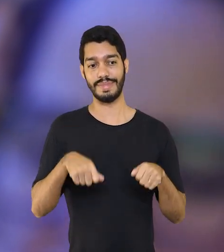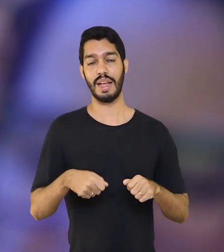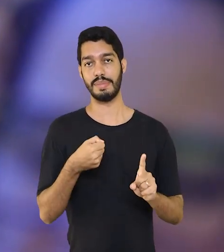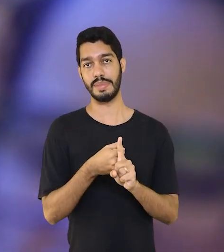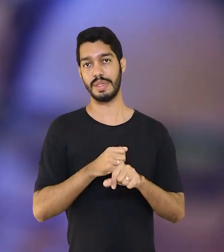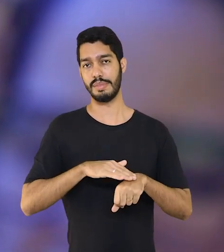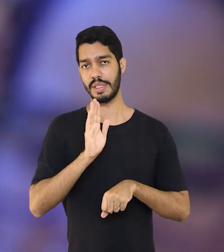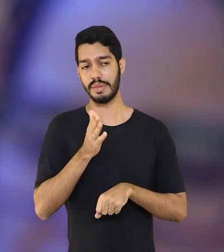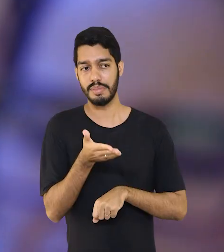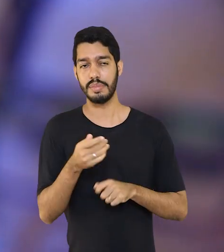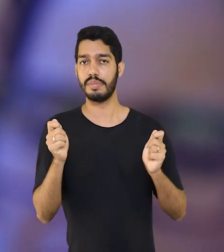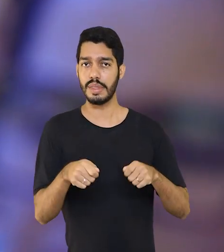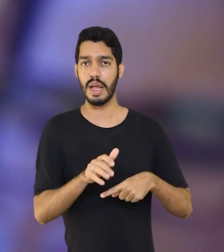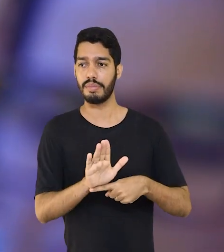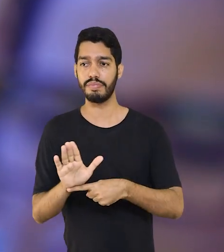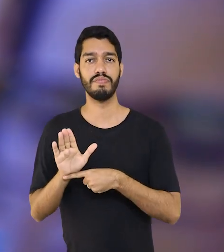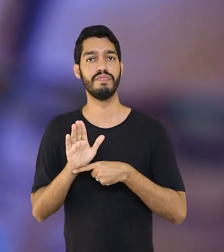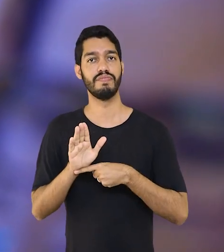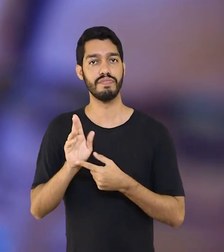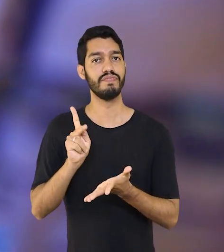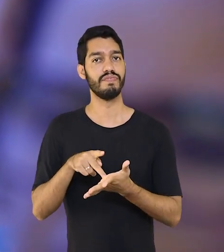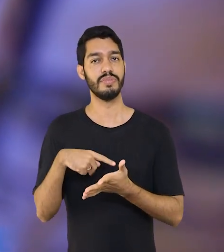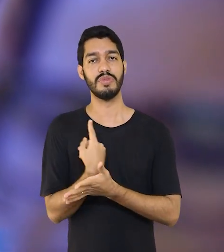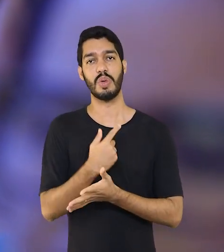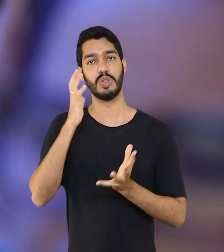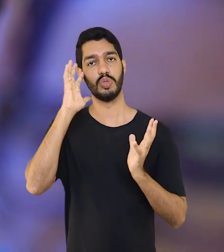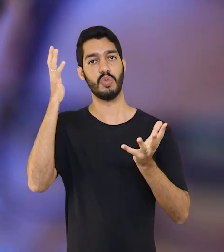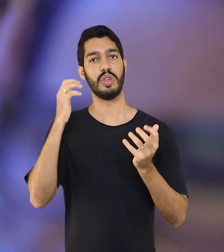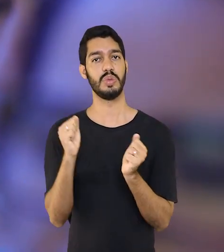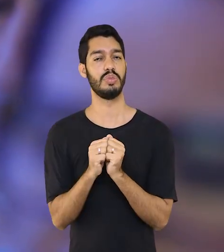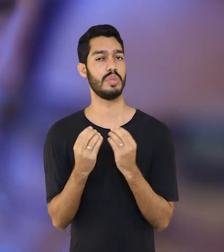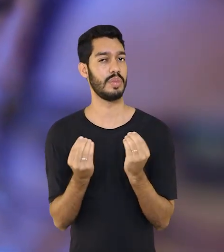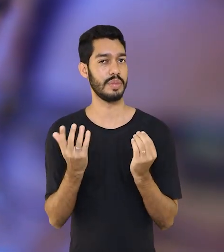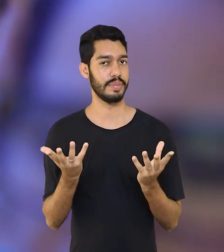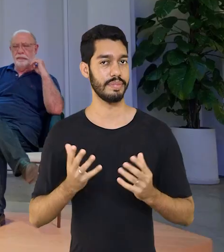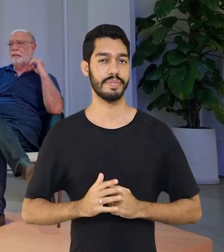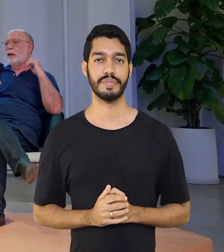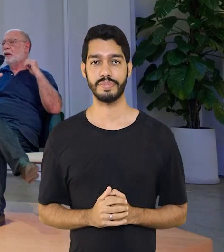pode impactar mais, como que essa pista pode colaborar nessa solução conjunta?